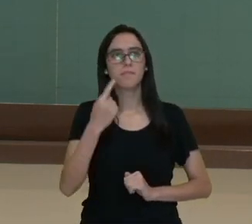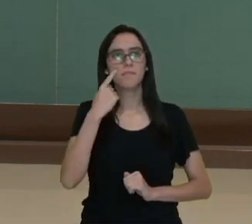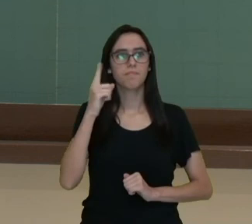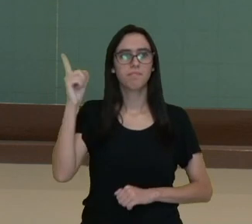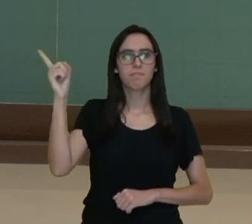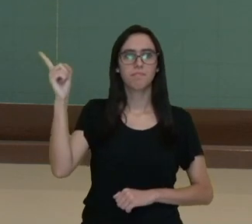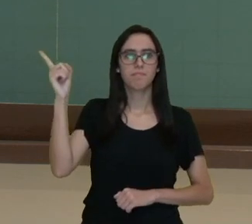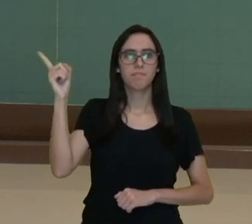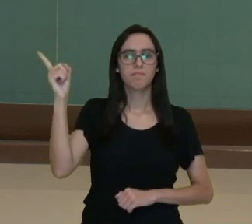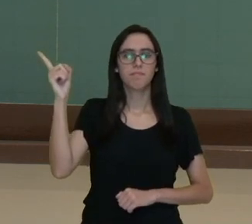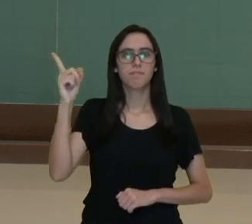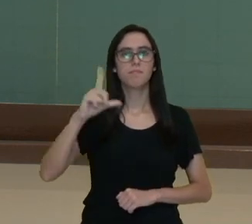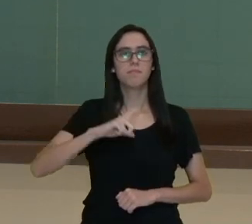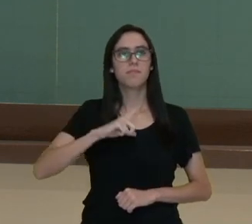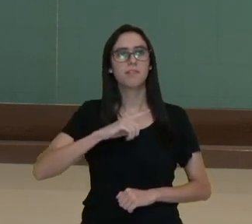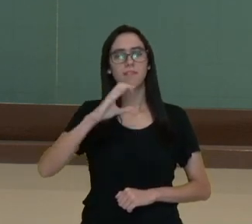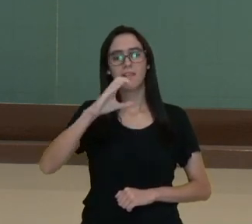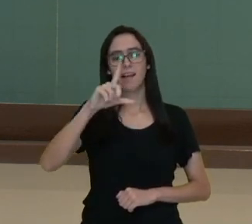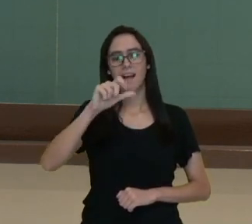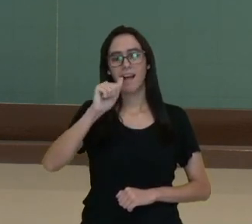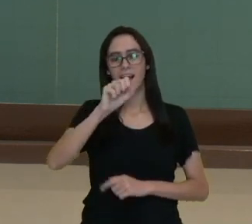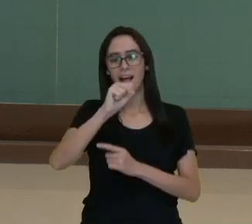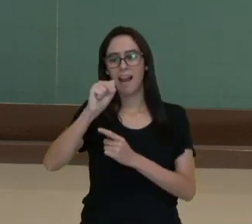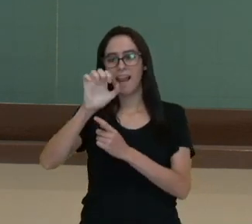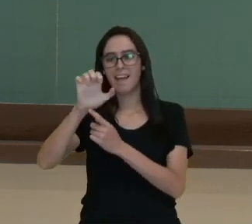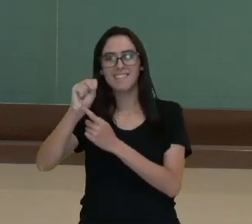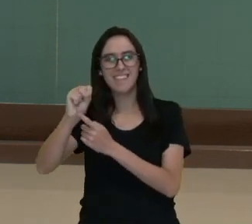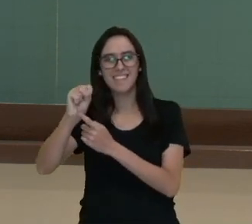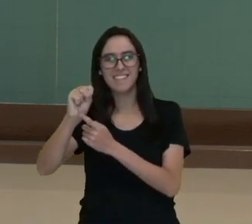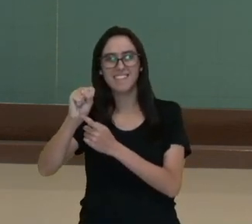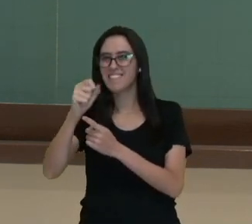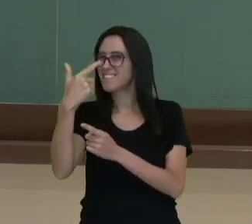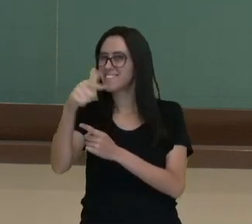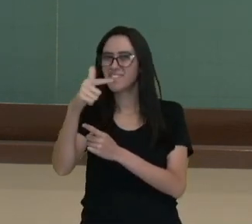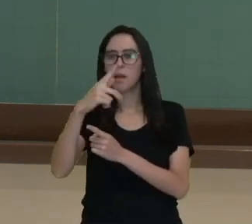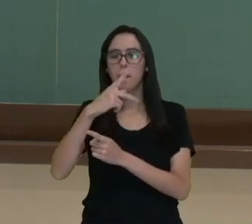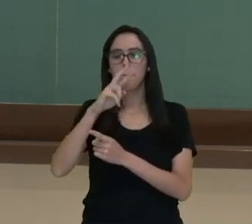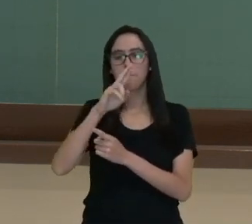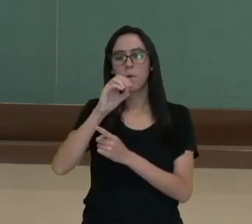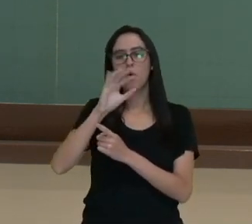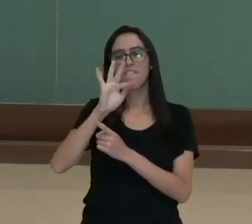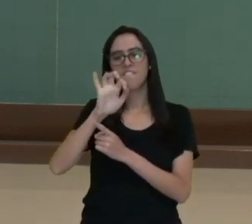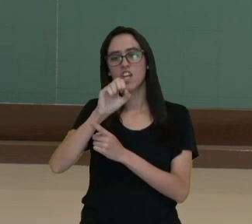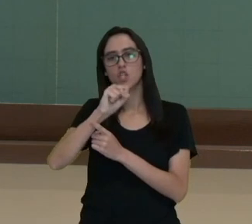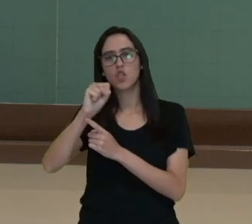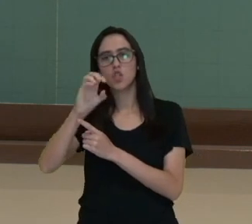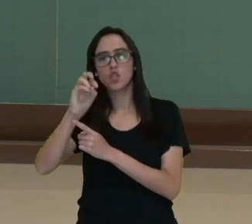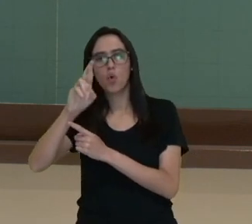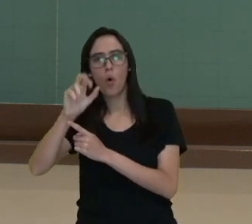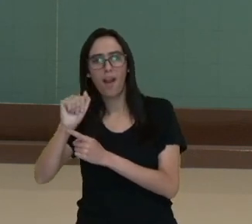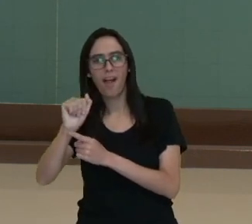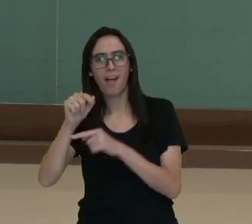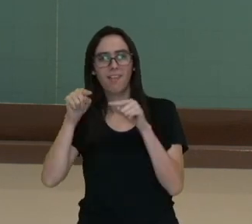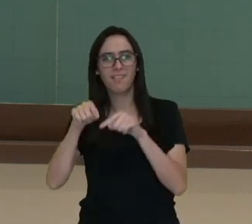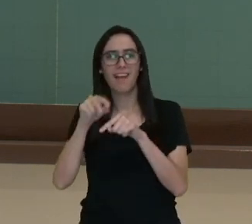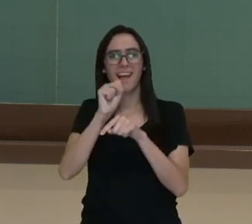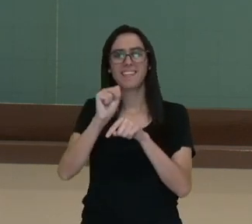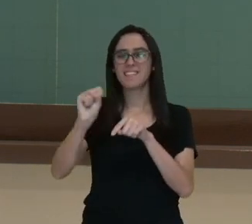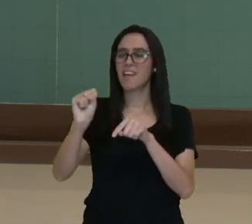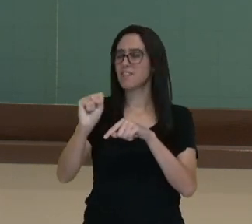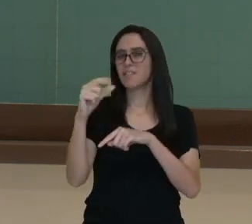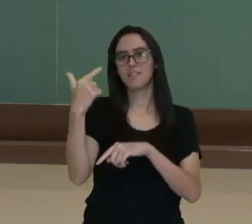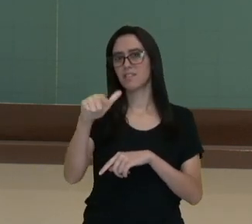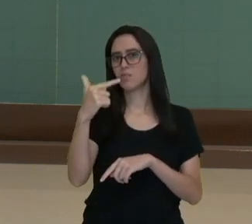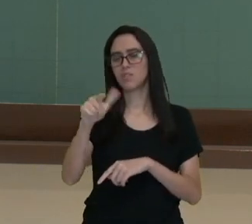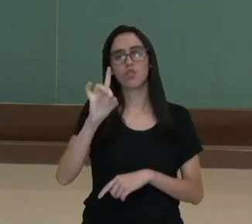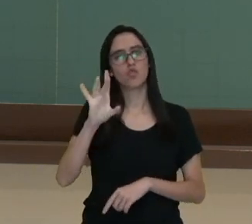observarem, nós temos aqui, ó, dois S's, tanto na palavra classe quanto na professor, pra professora, né? Que também é um S